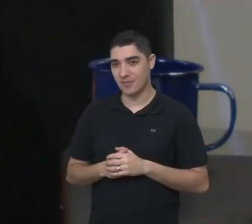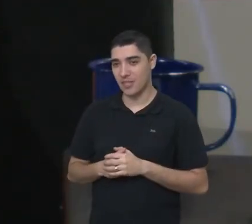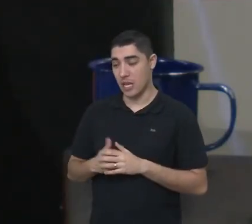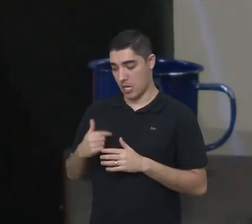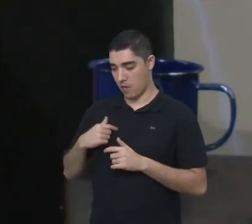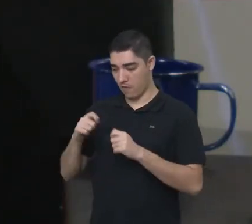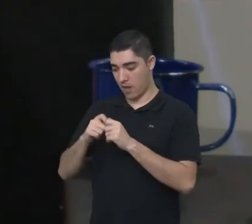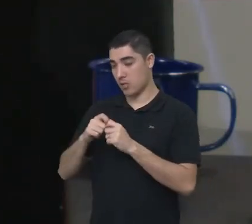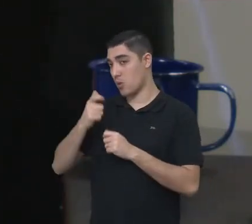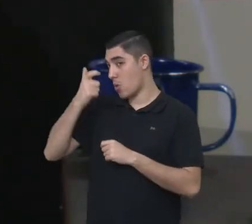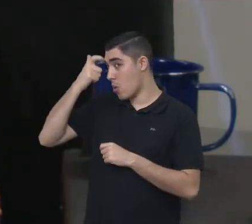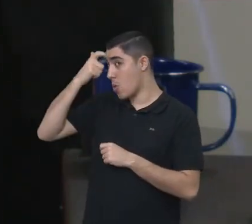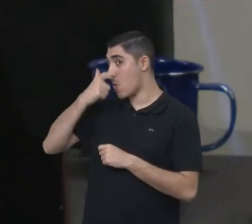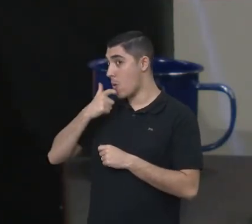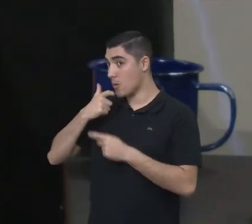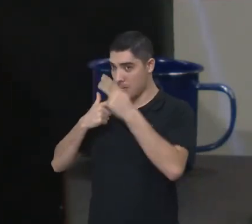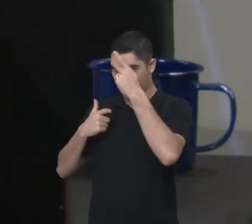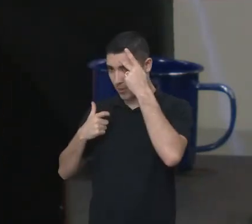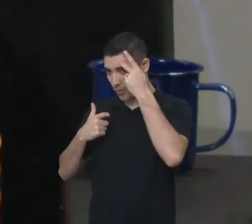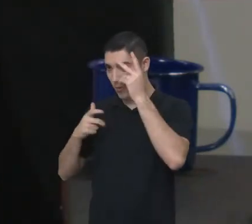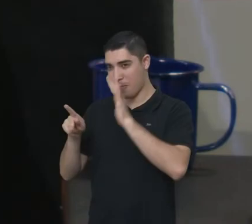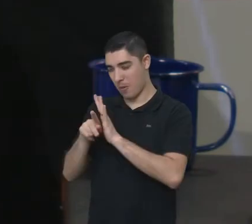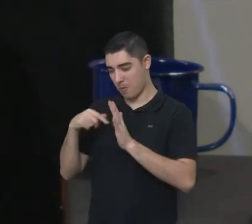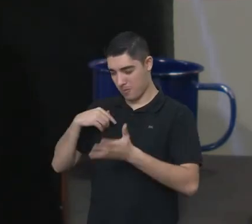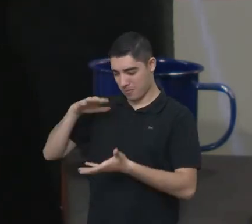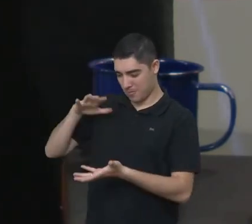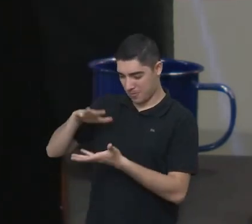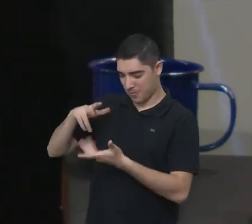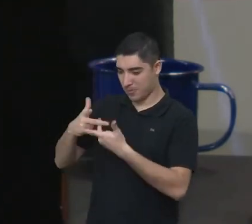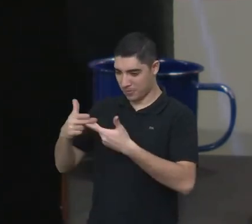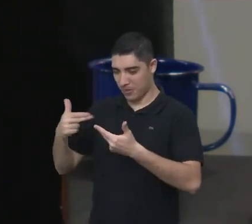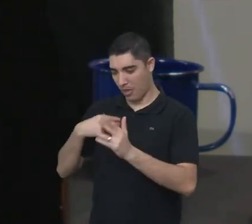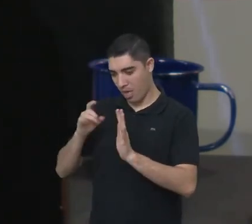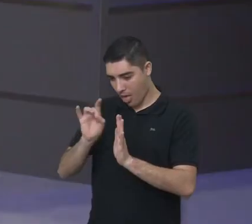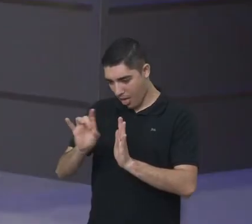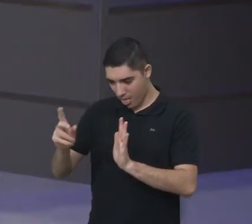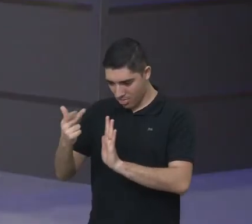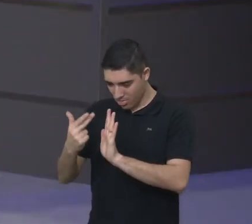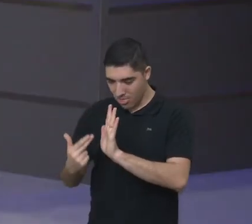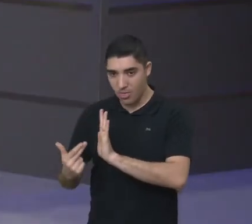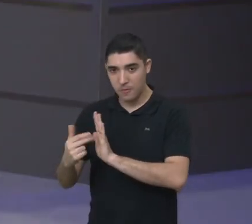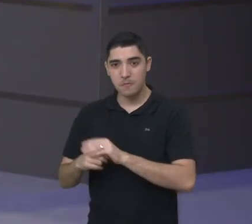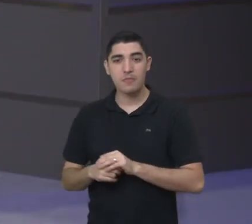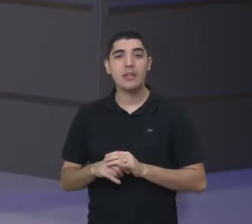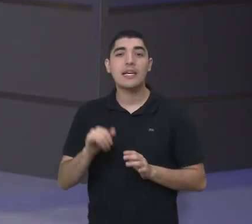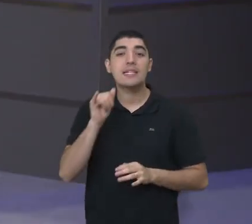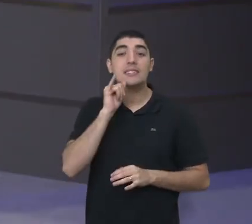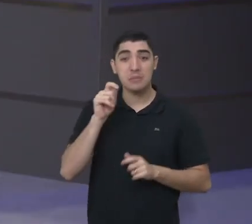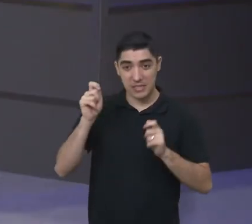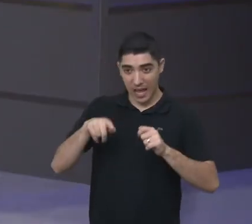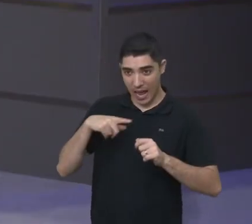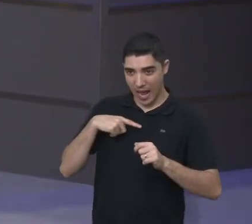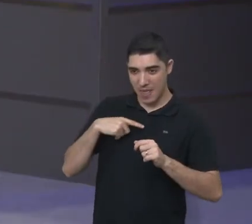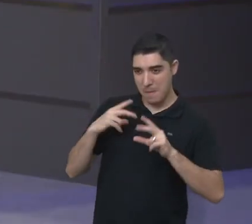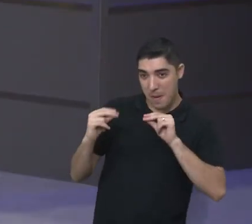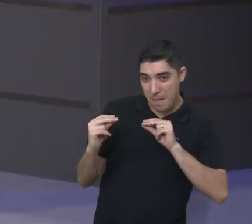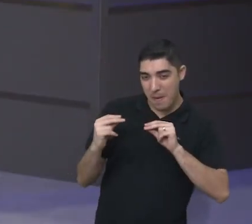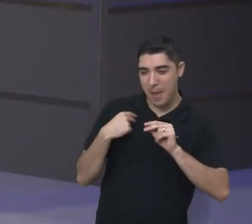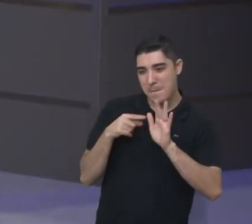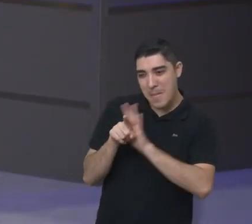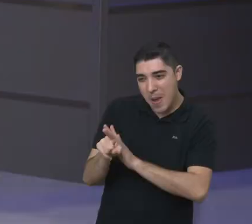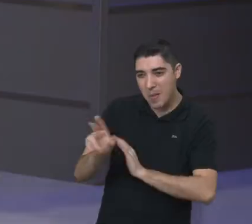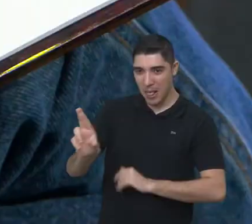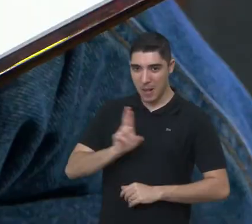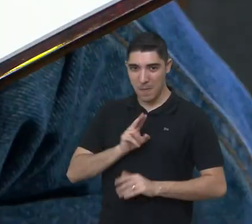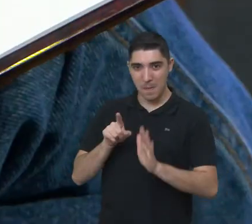desenho o rostinho das pessoas, então eu vou... Vamos ver. Vai desenhando. Vou te fazendo perguntas. Você consegue responder e desenhar ao mesmo tempo? Acho que sim.